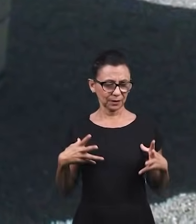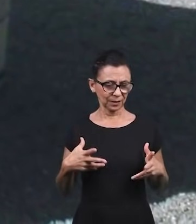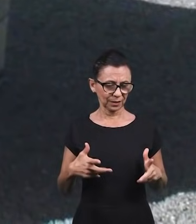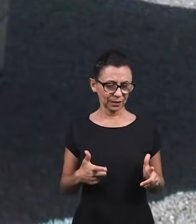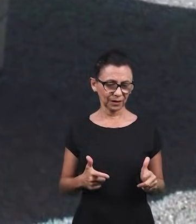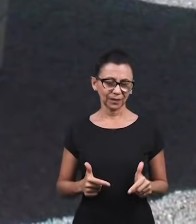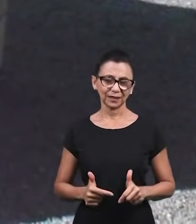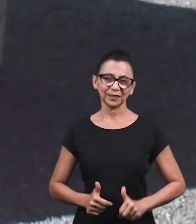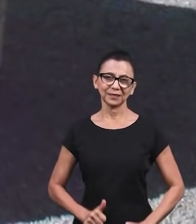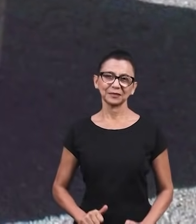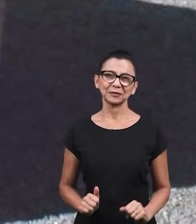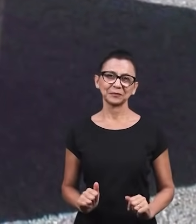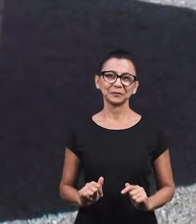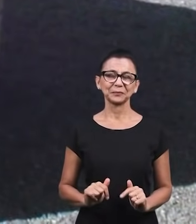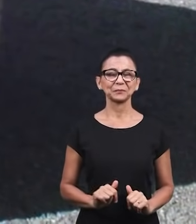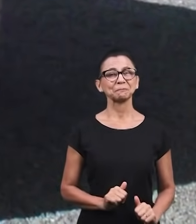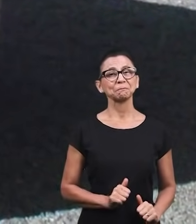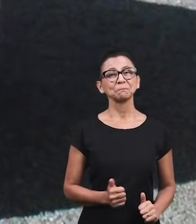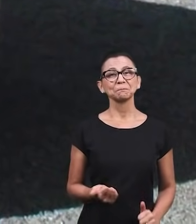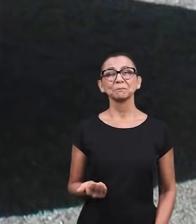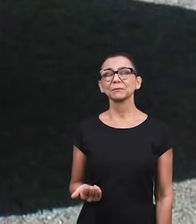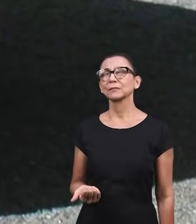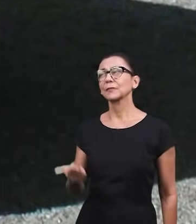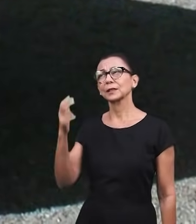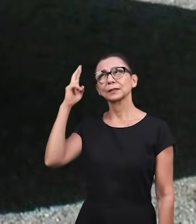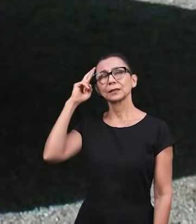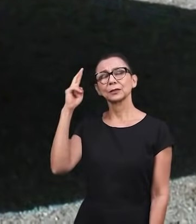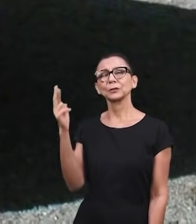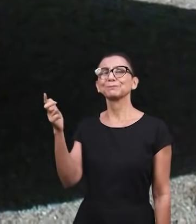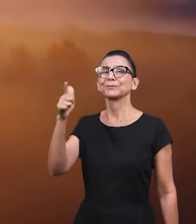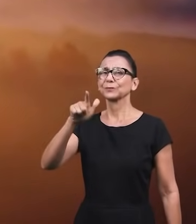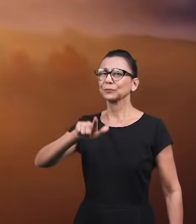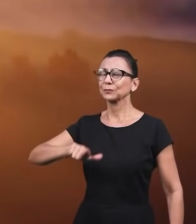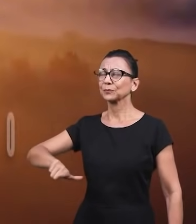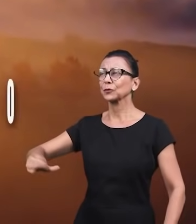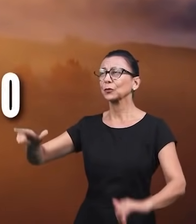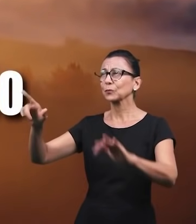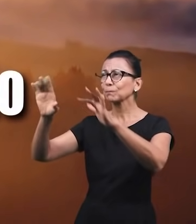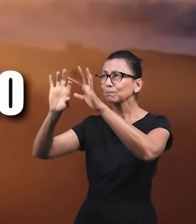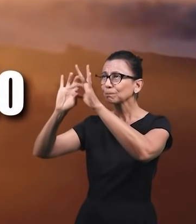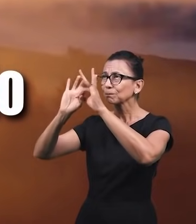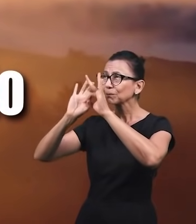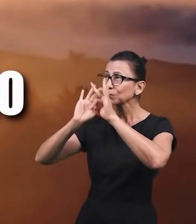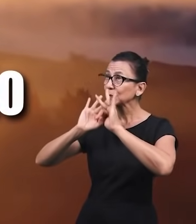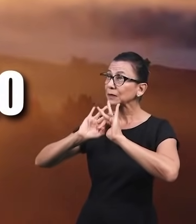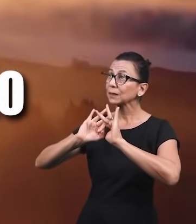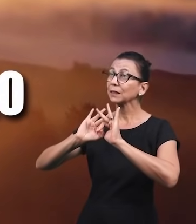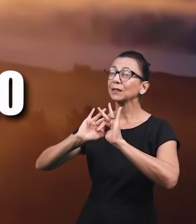Renova-nos.